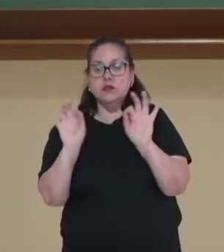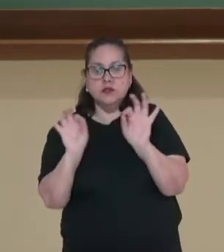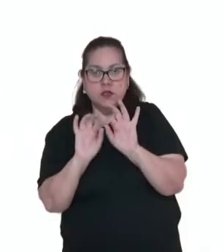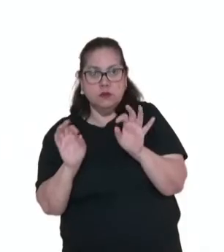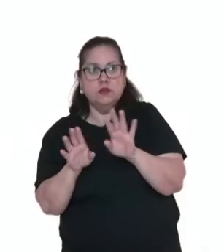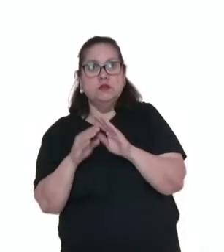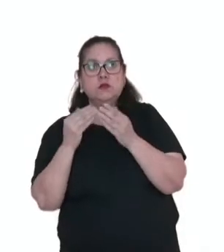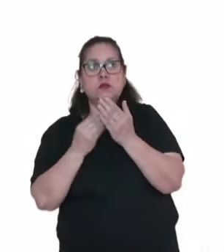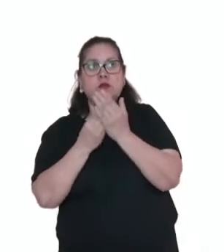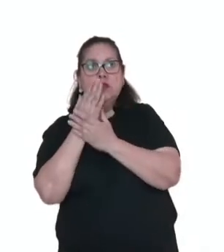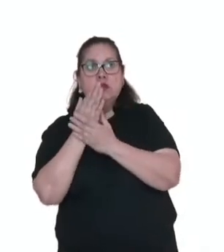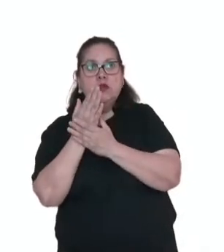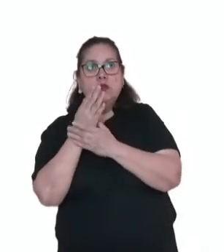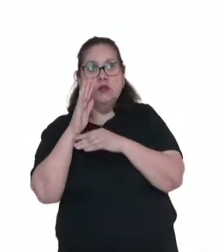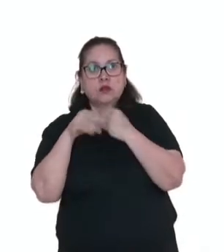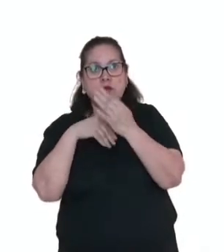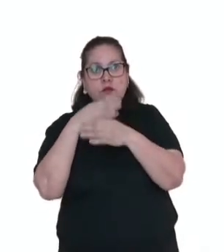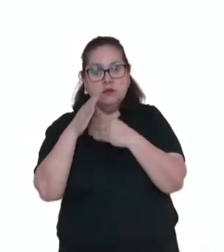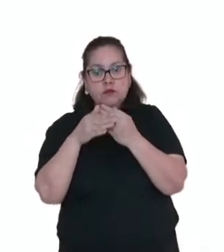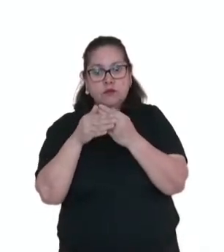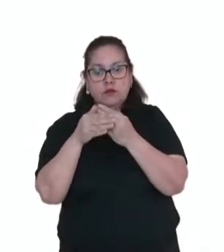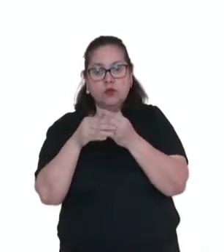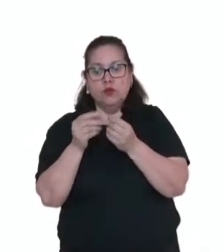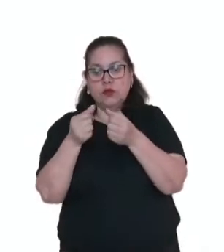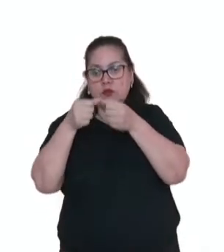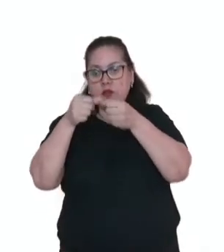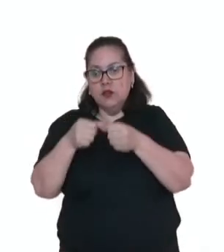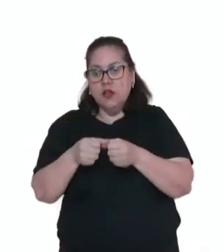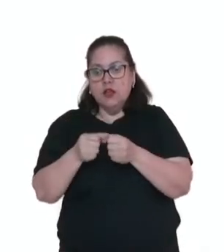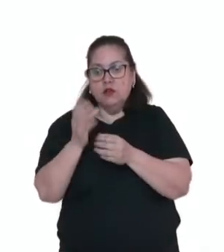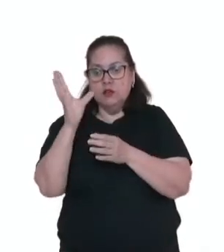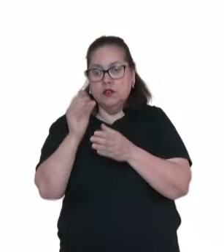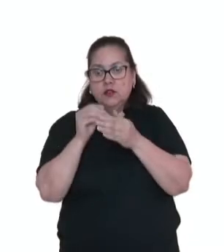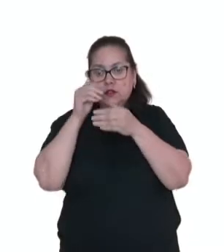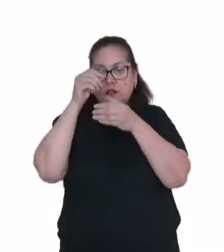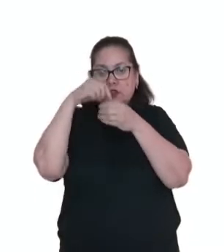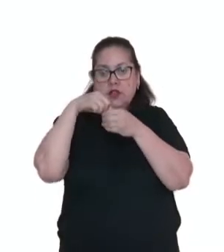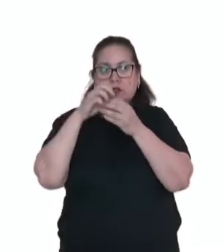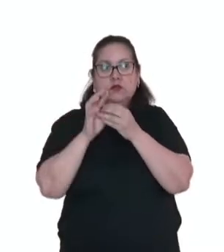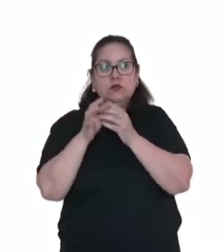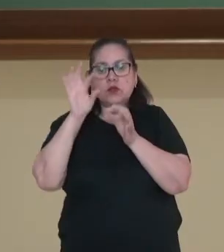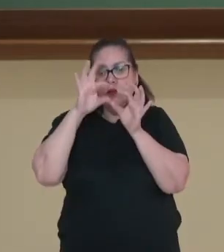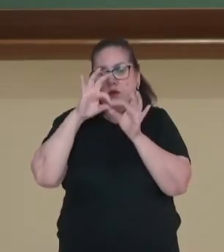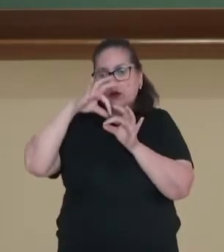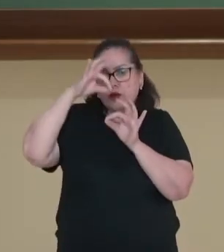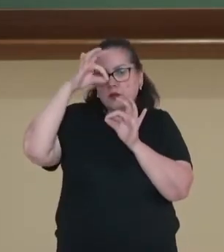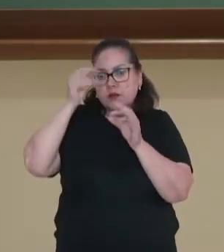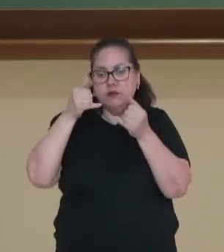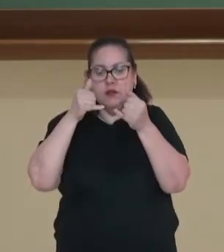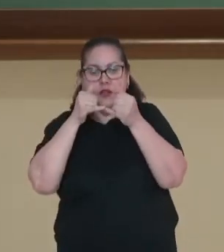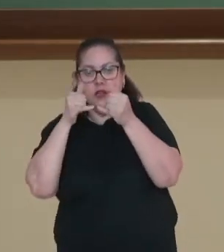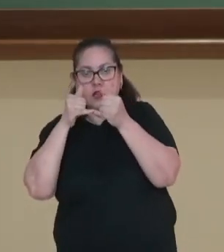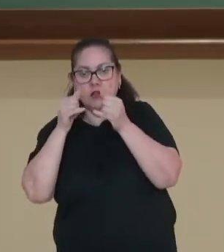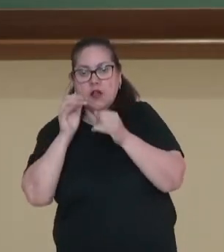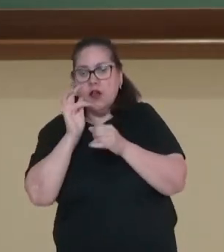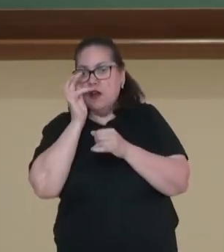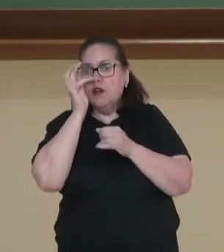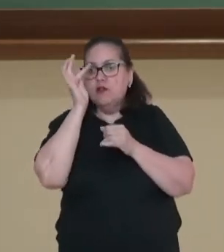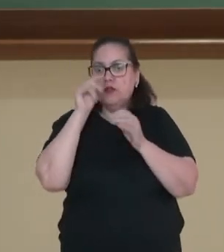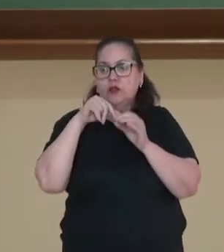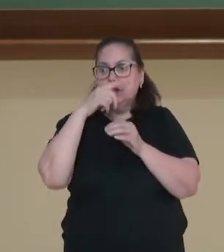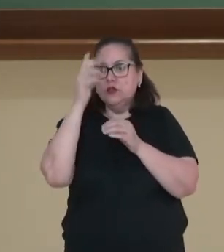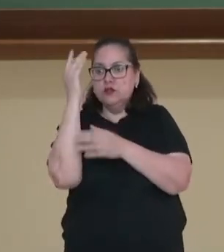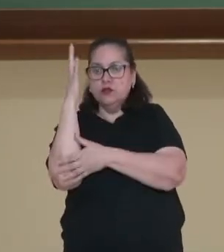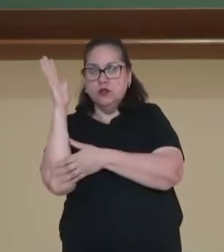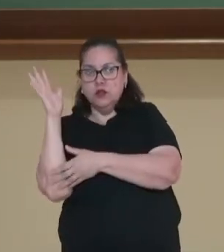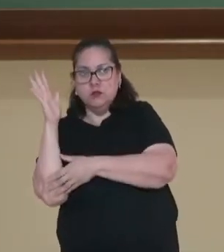que se originam a partir do desenvolvimento do receptáculo ou do pedúnculo. Pedúnculo é aquele cabinho que liga a flor ao restante do